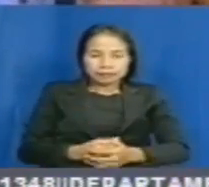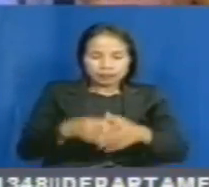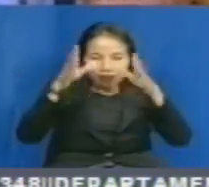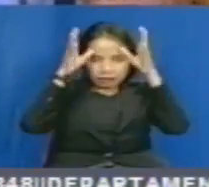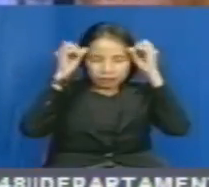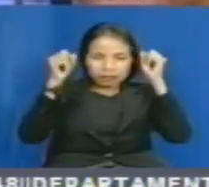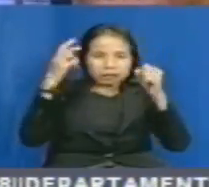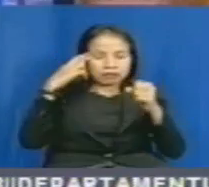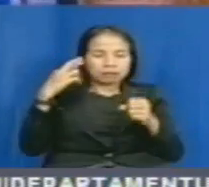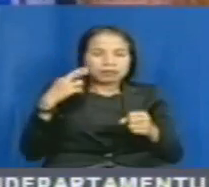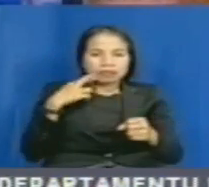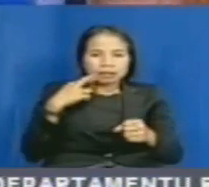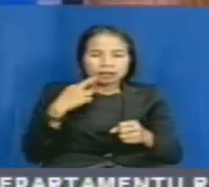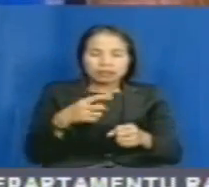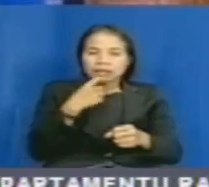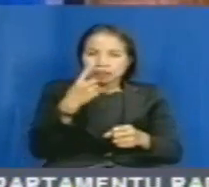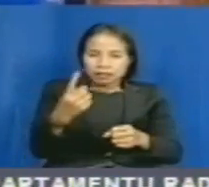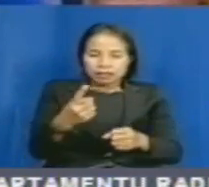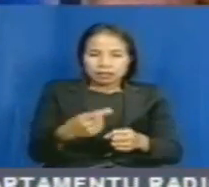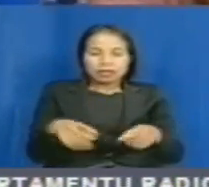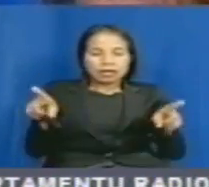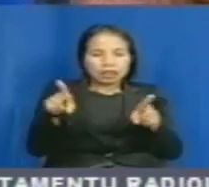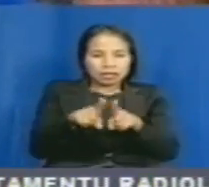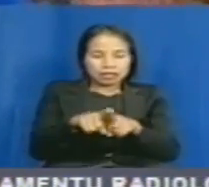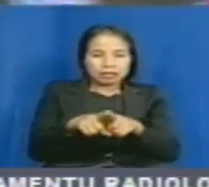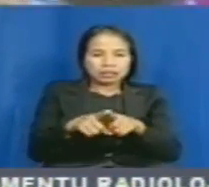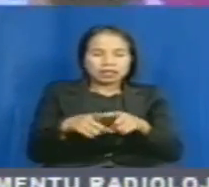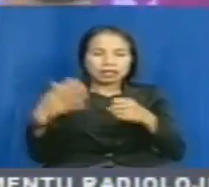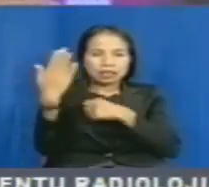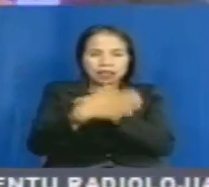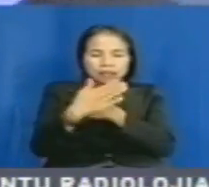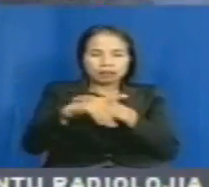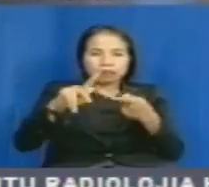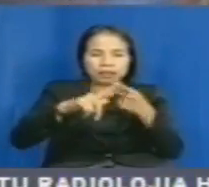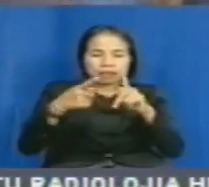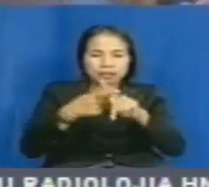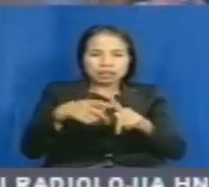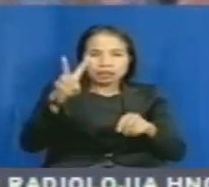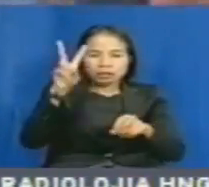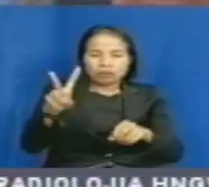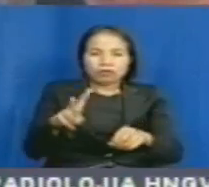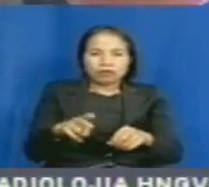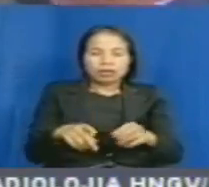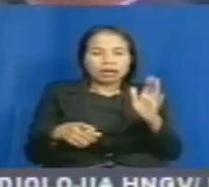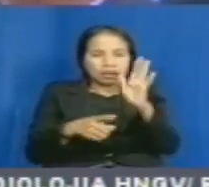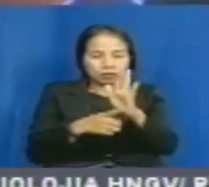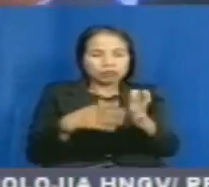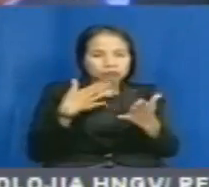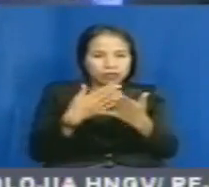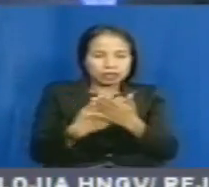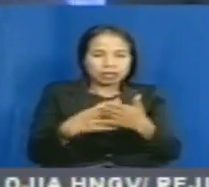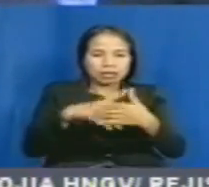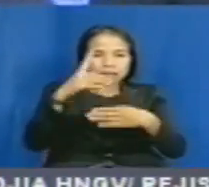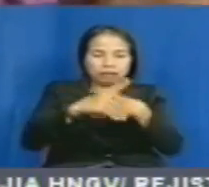Presidente Republika Suzera Muzorta aponta katak, relação bilateral entre Rai Ruané hatudu ona evolução positivo e